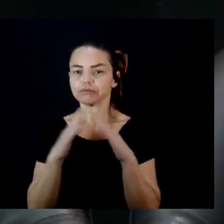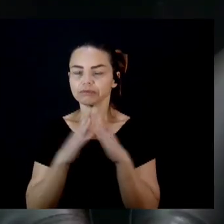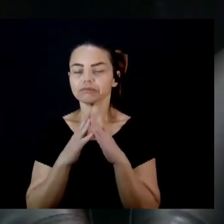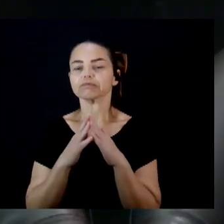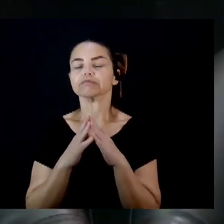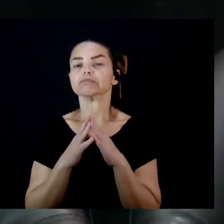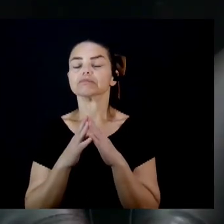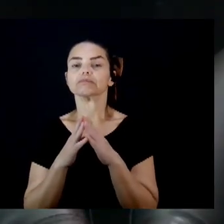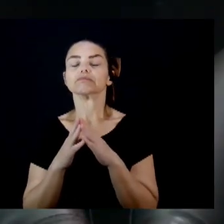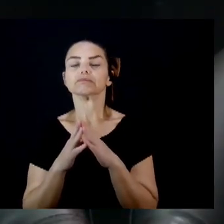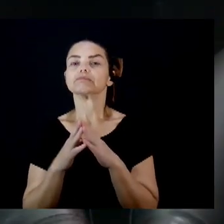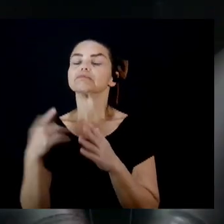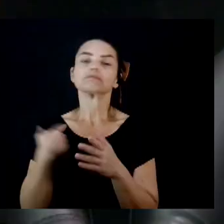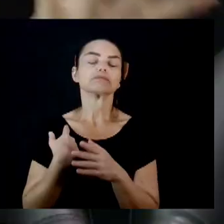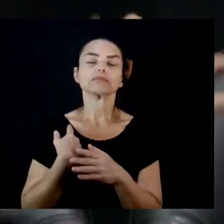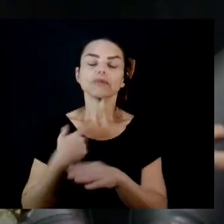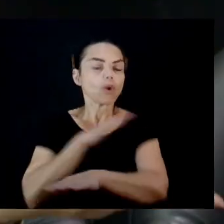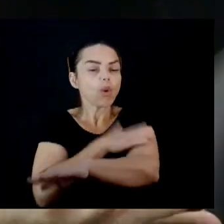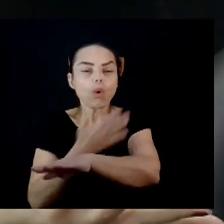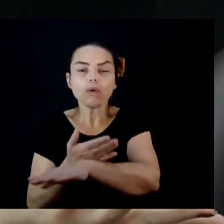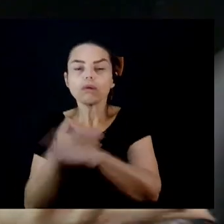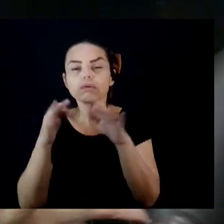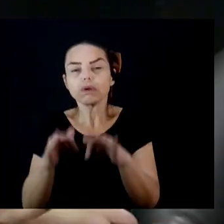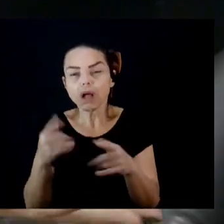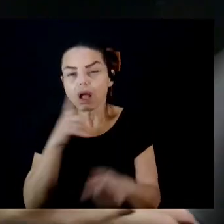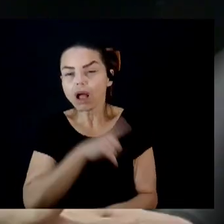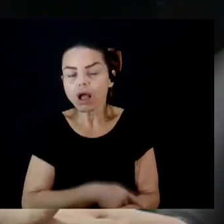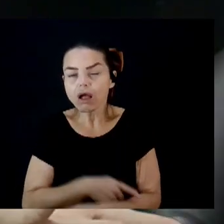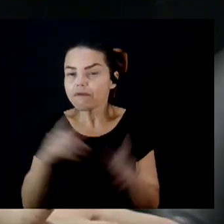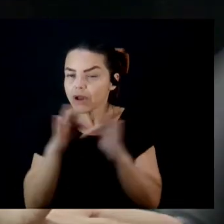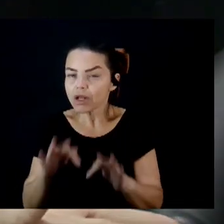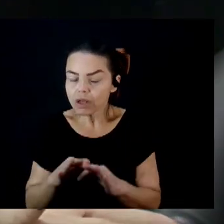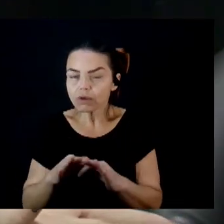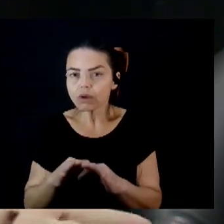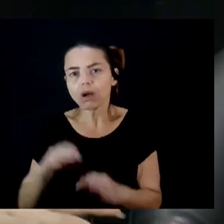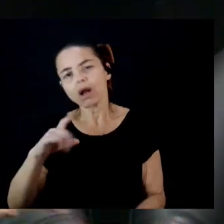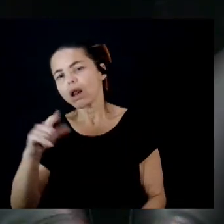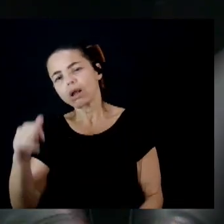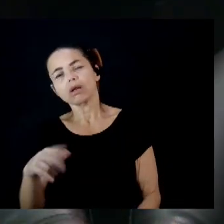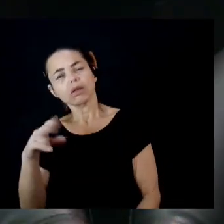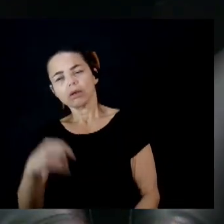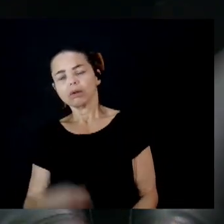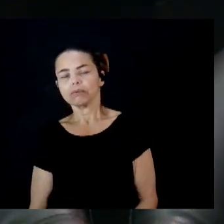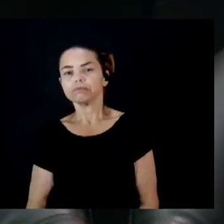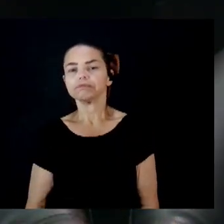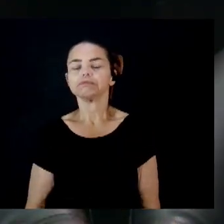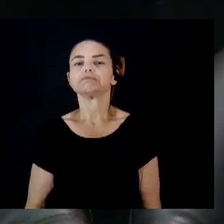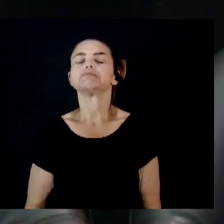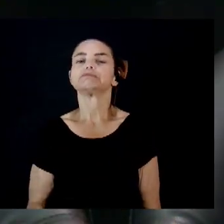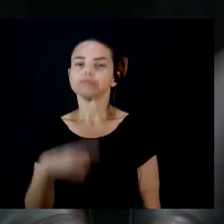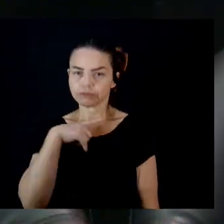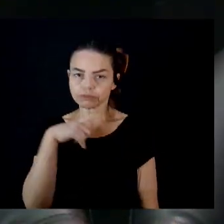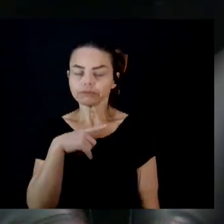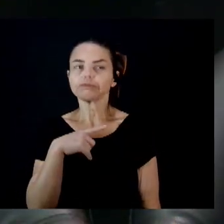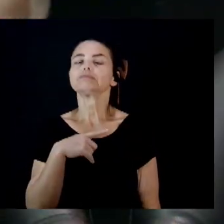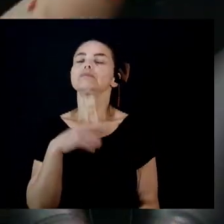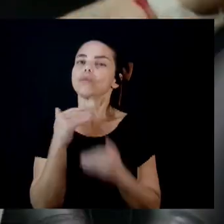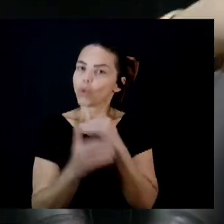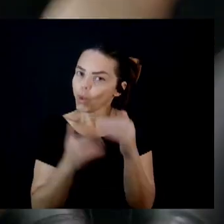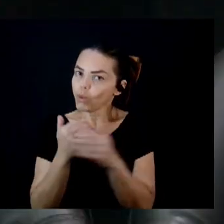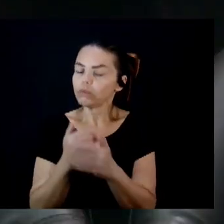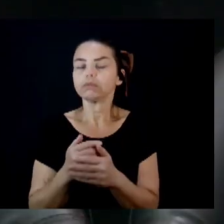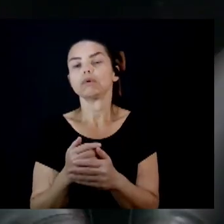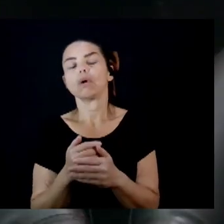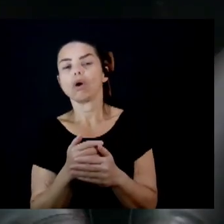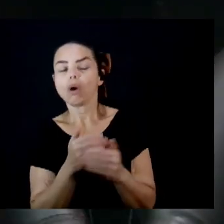do dia, como é que você vai estar? Toda feliz e disposta? Claro que não. Sim. Então, assim, isso tem que ser nutrido ao longo do dia,